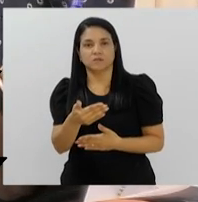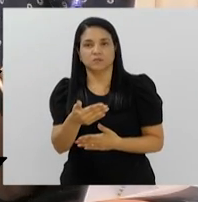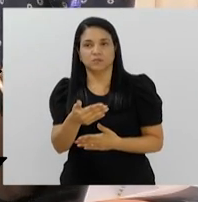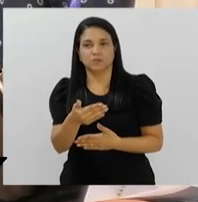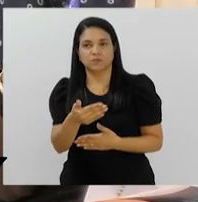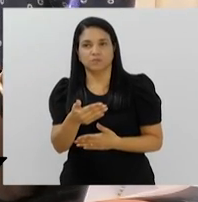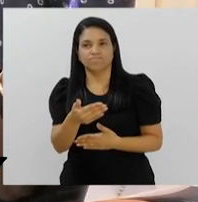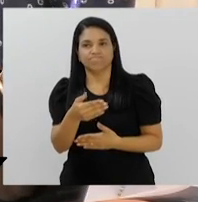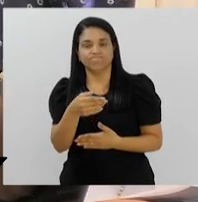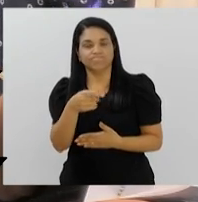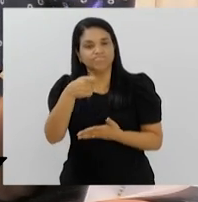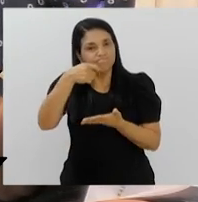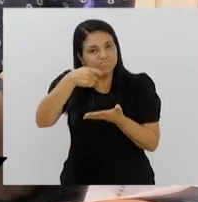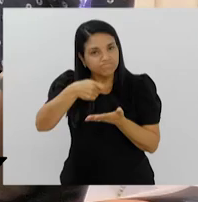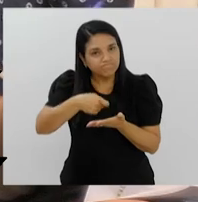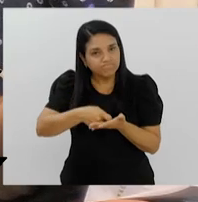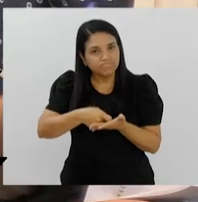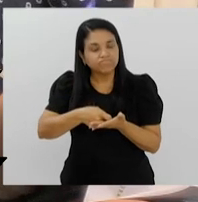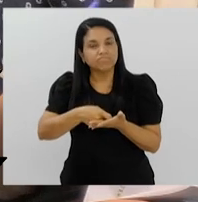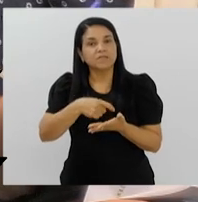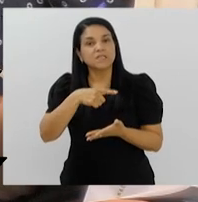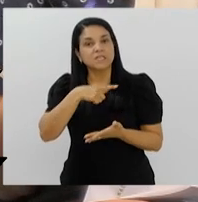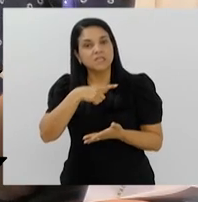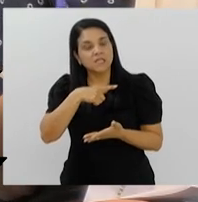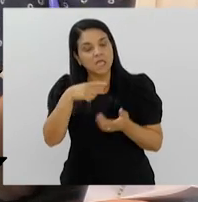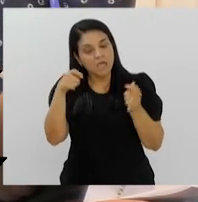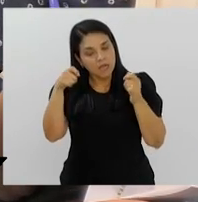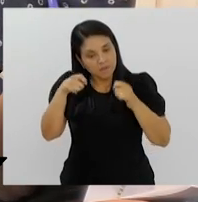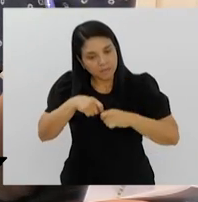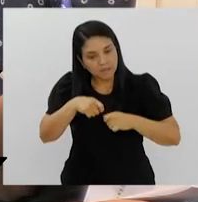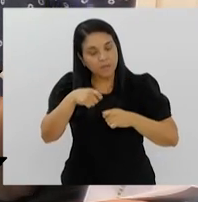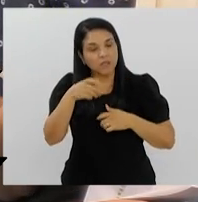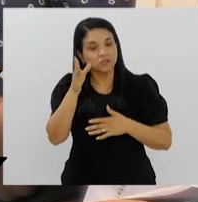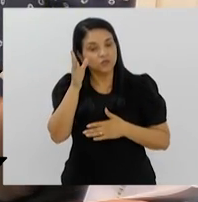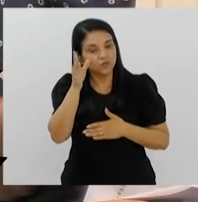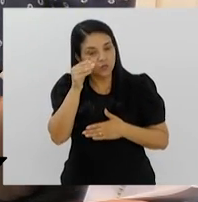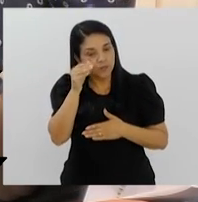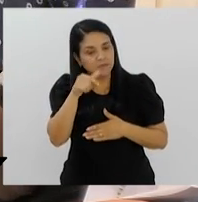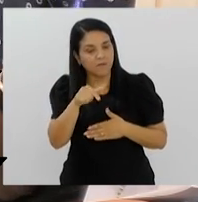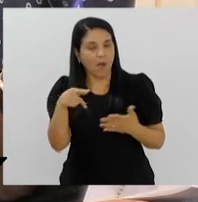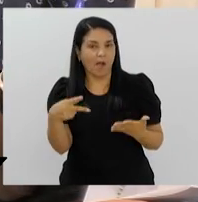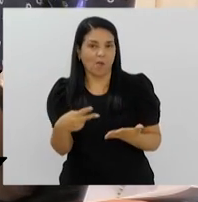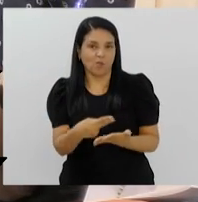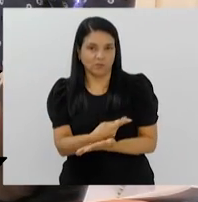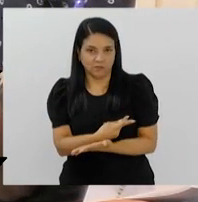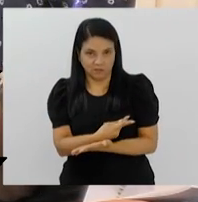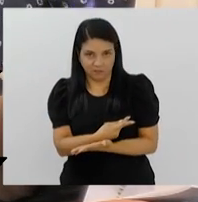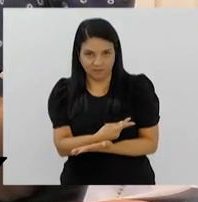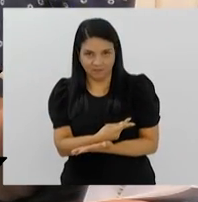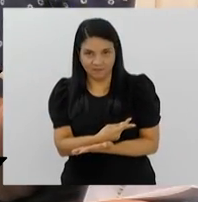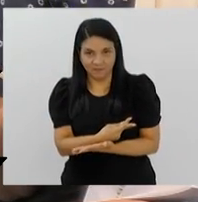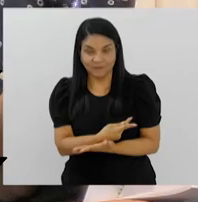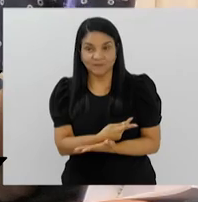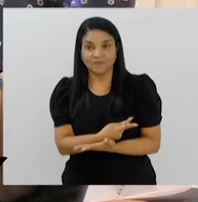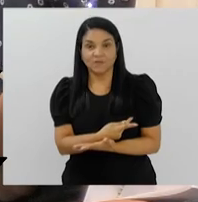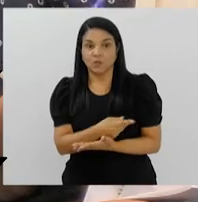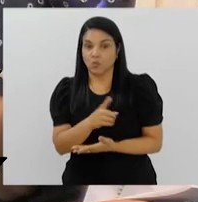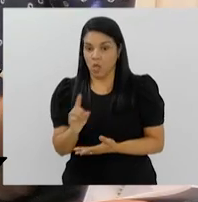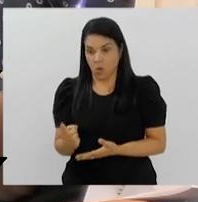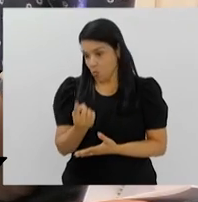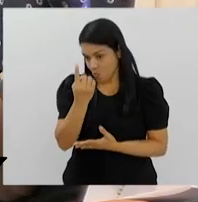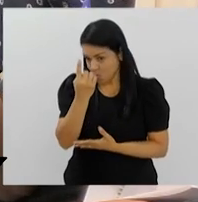a a firmeza e que tenha de fato esta capacidade de observar o que está acontecendo nessa situação isto não é um caso